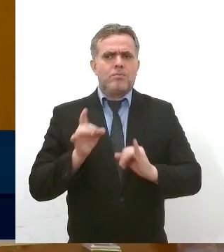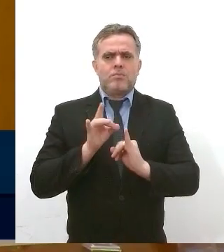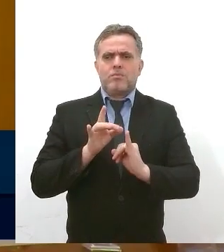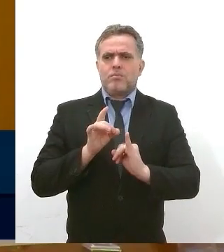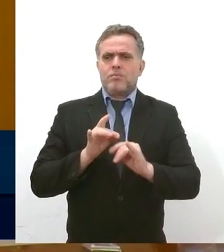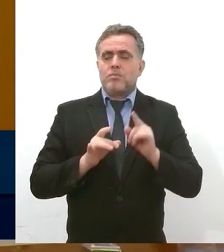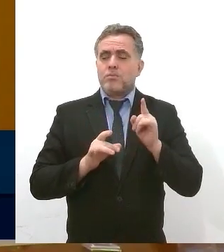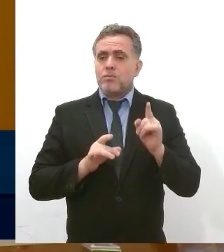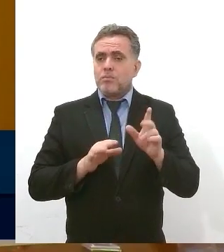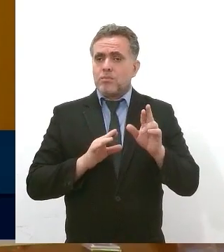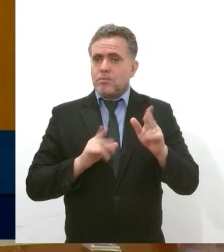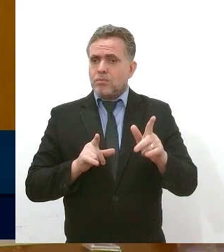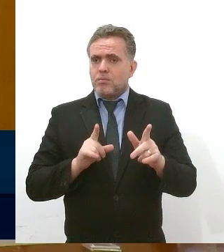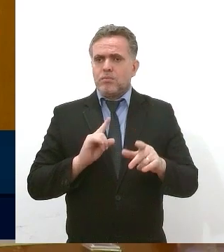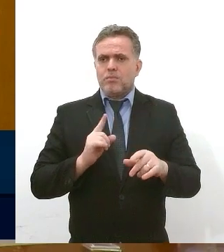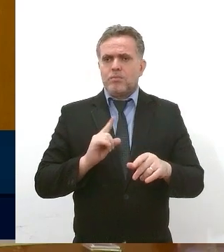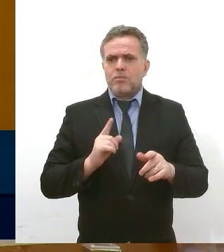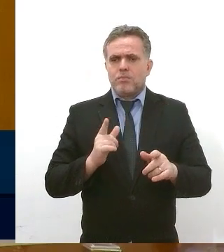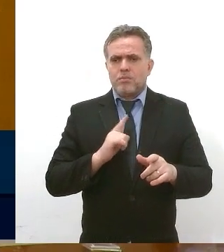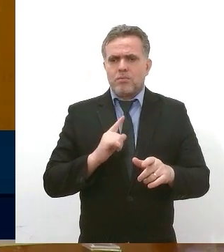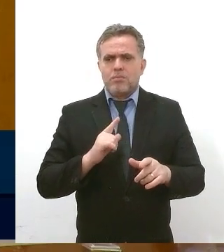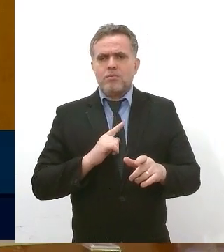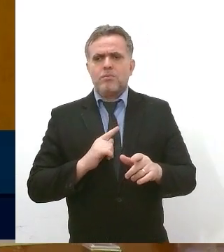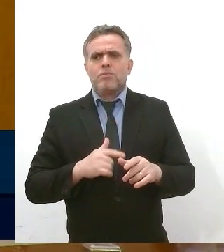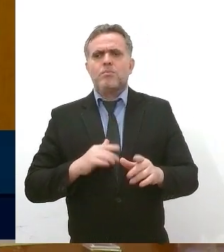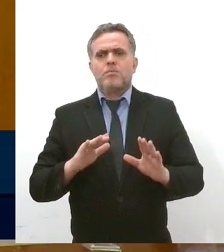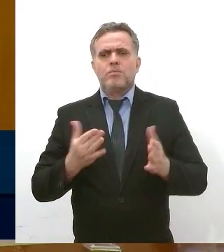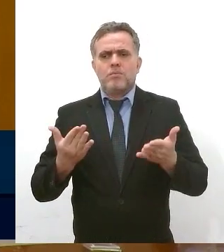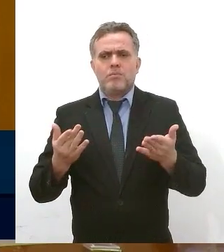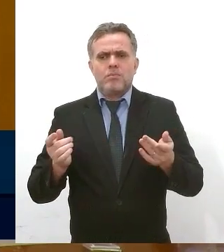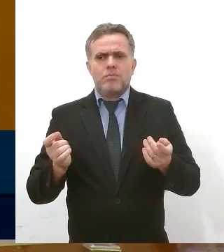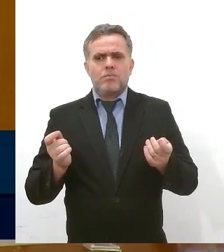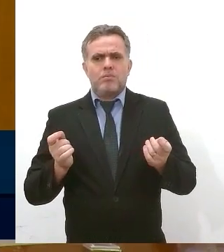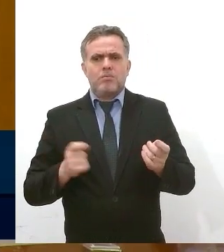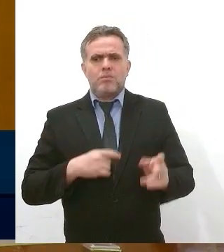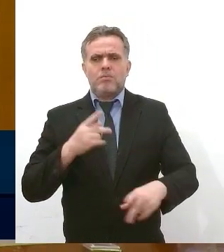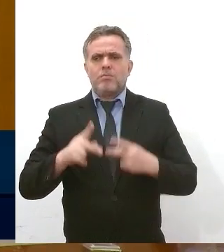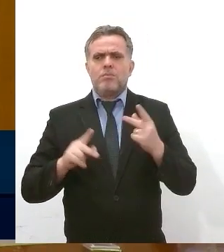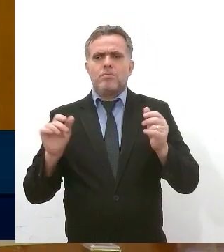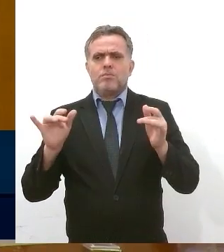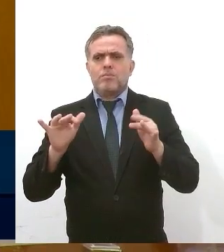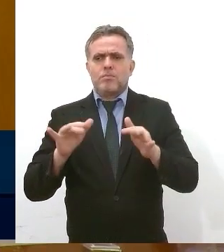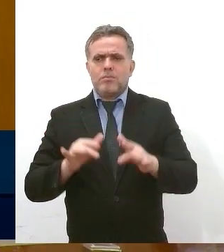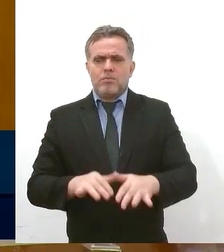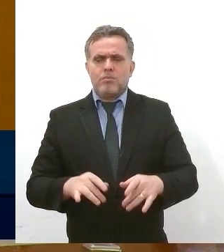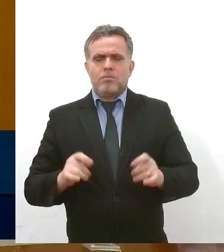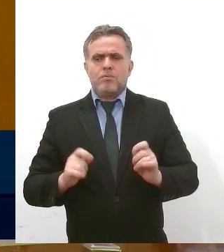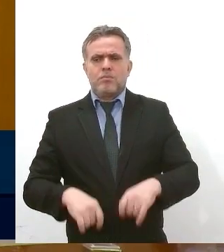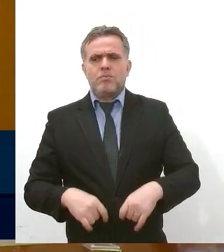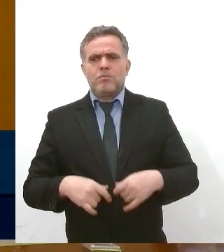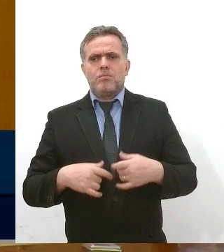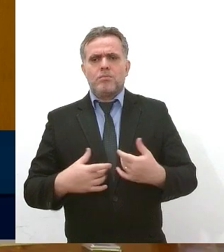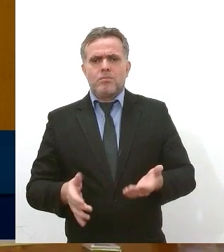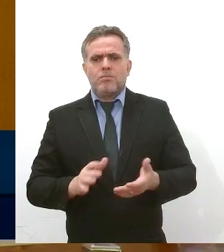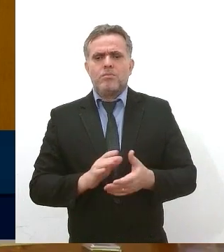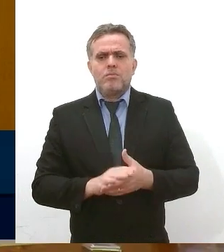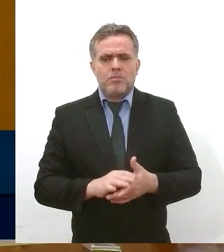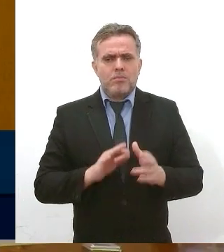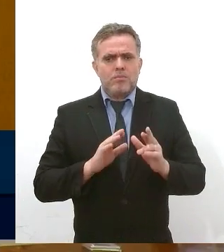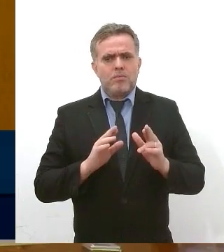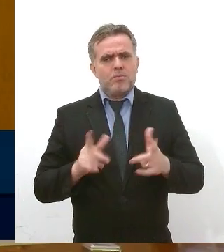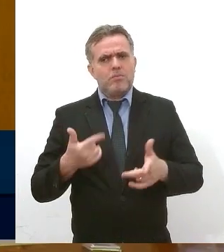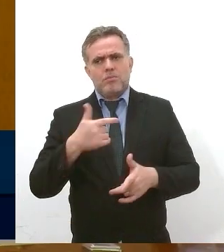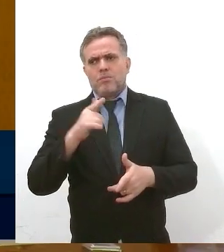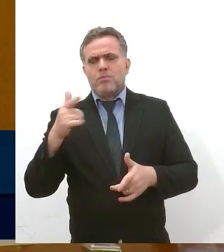unidos imensos, com participação do povo de Itapuranga, do povo sergipano, e não foi diferente também nos outros municípios.